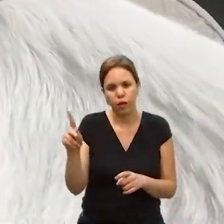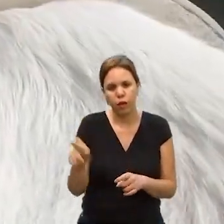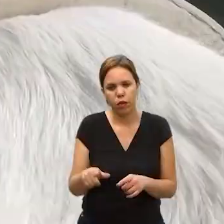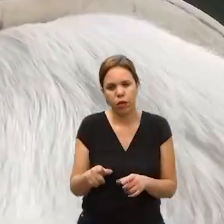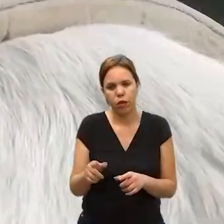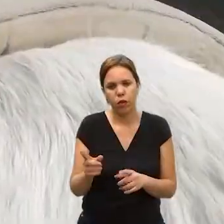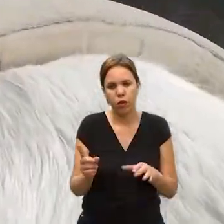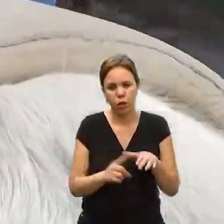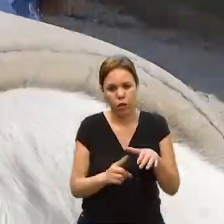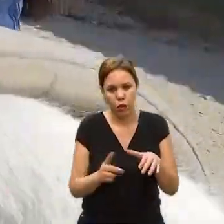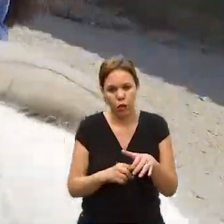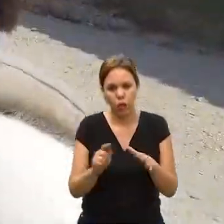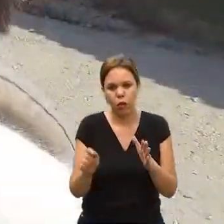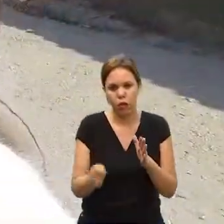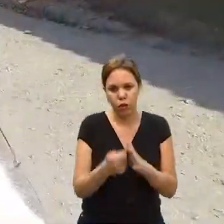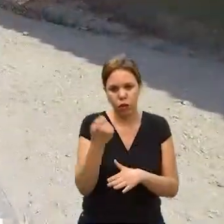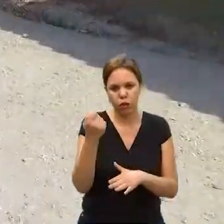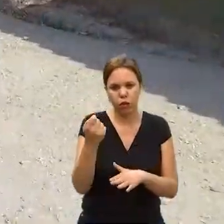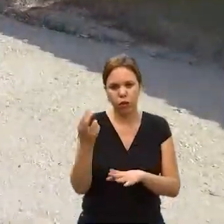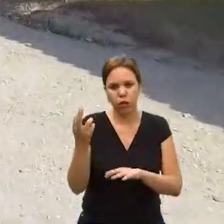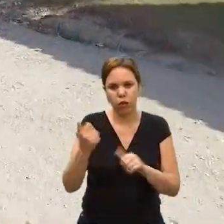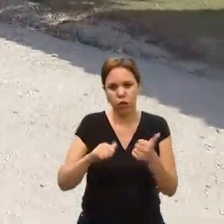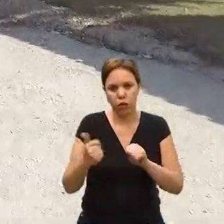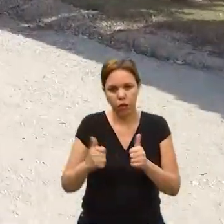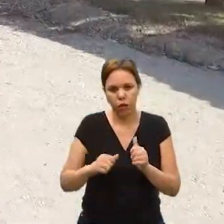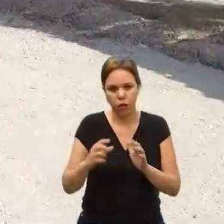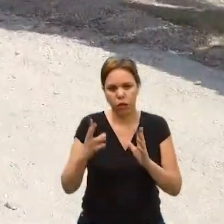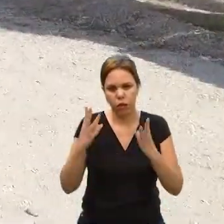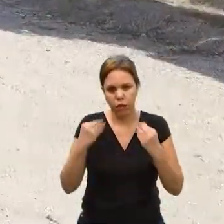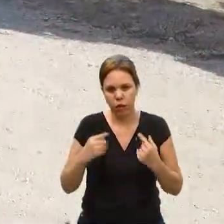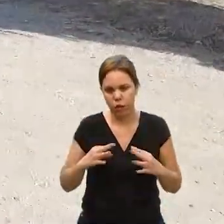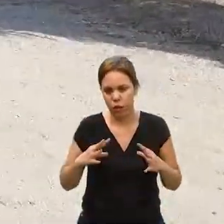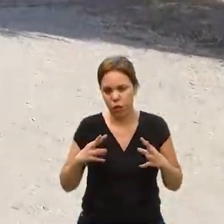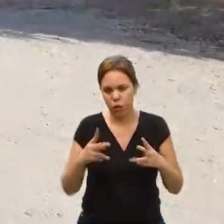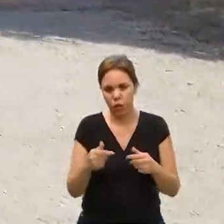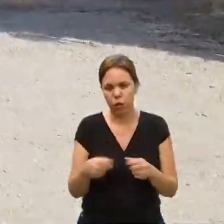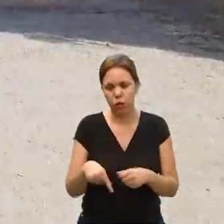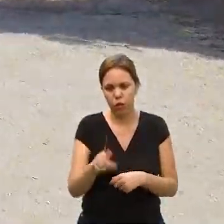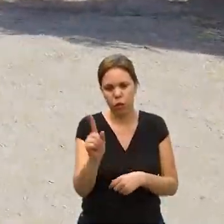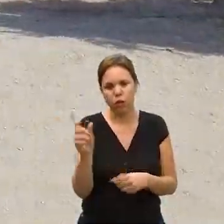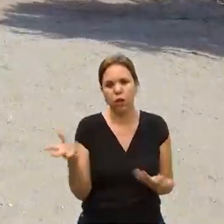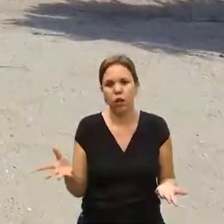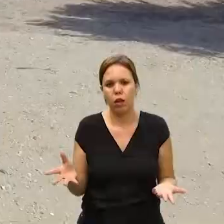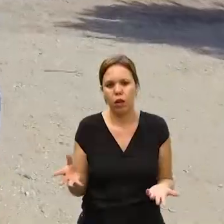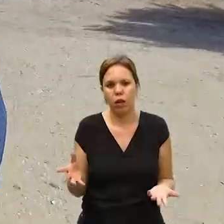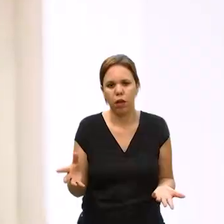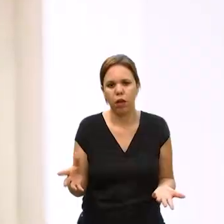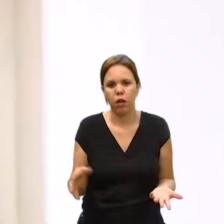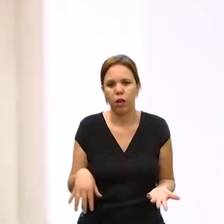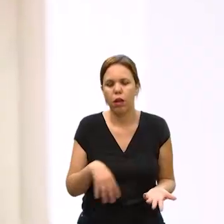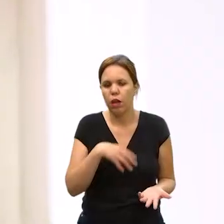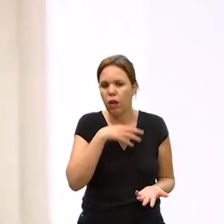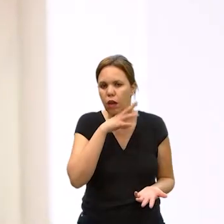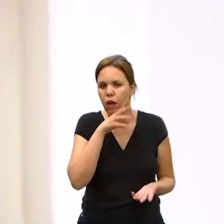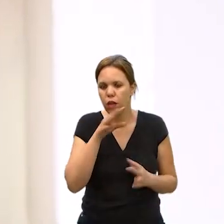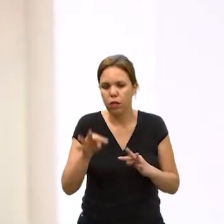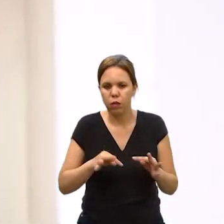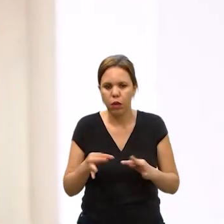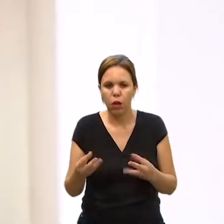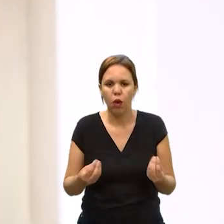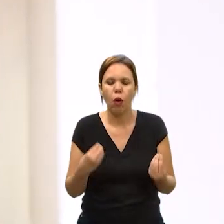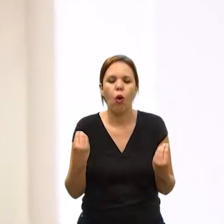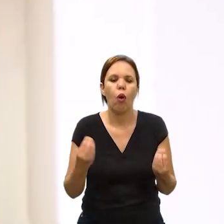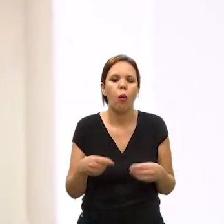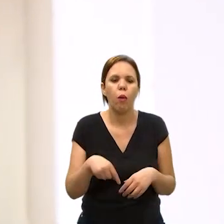lá, para poder conseguir a consulta, a autorização, os exames, para poder ir para a ecoterapia. Só que eu não